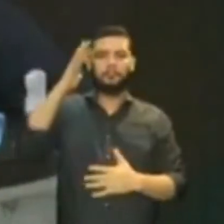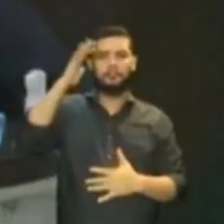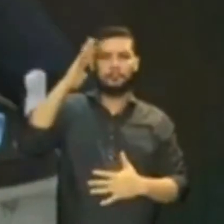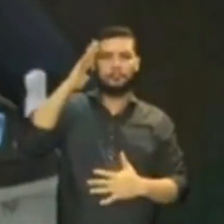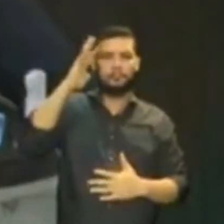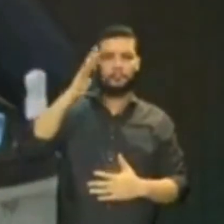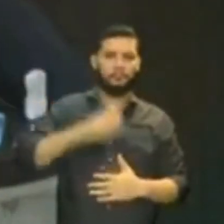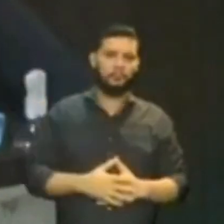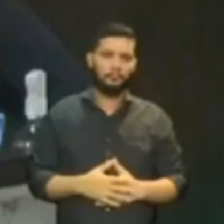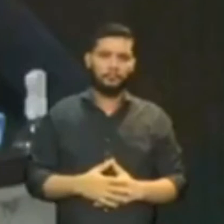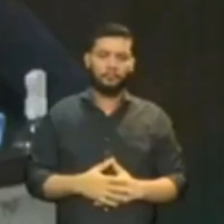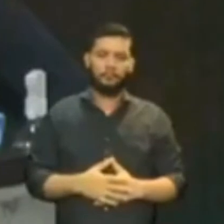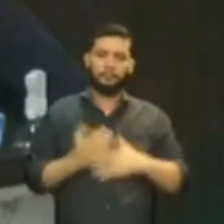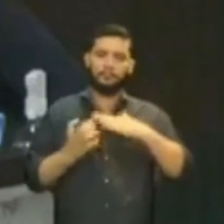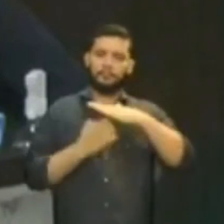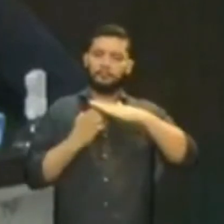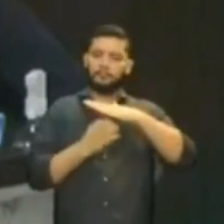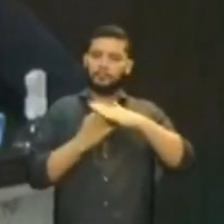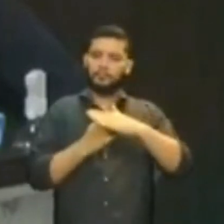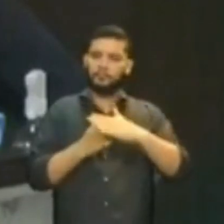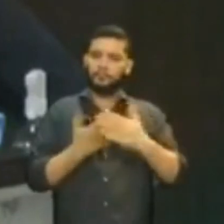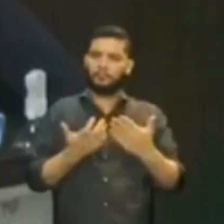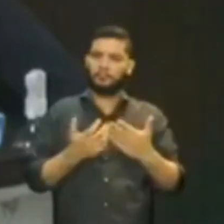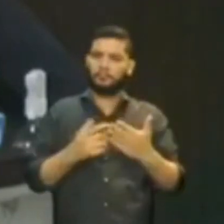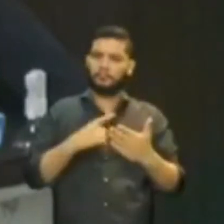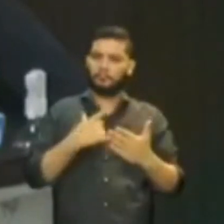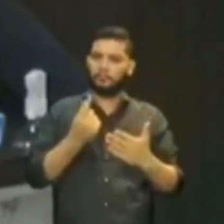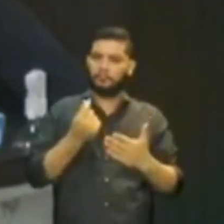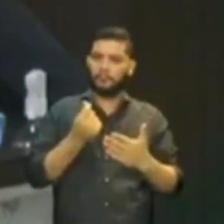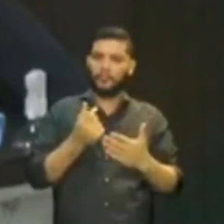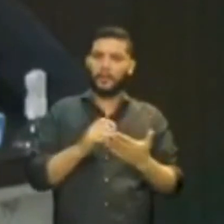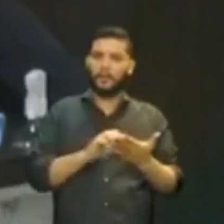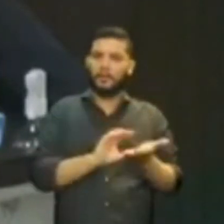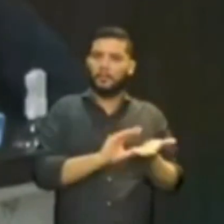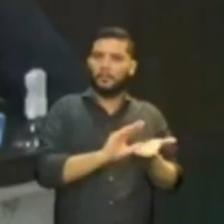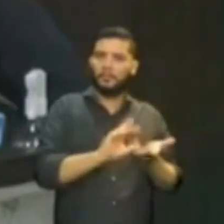rapaz, um empresário que está com dinheiro para investir,